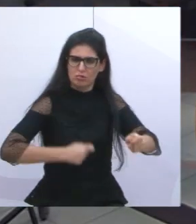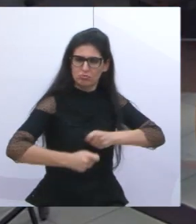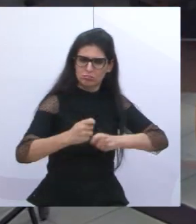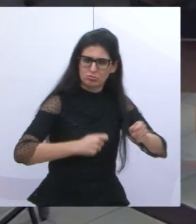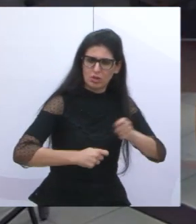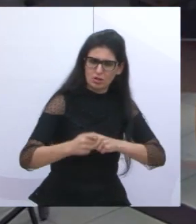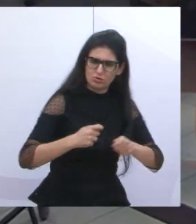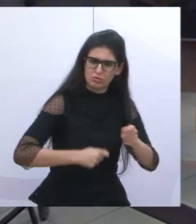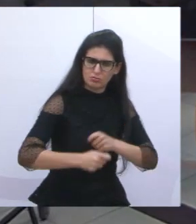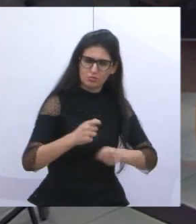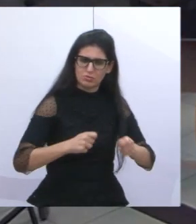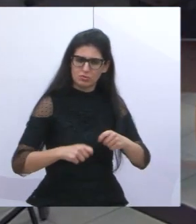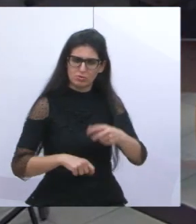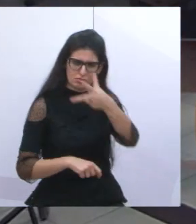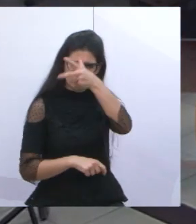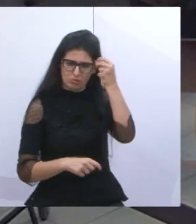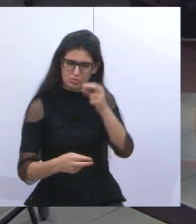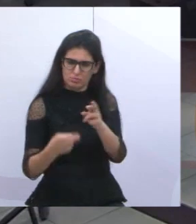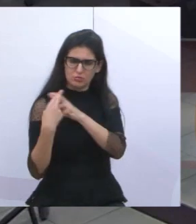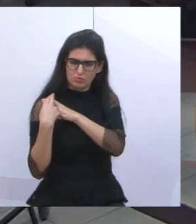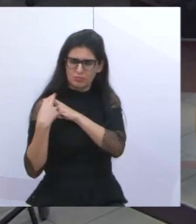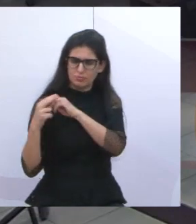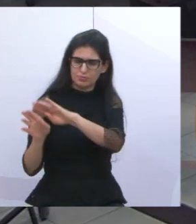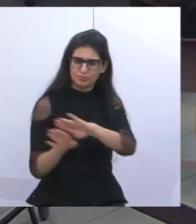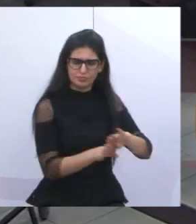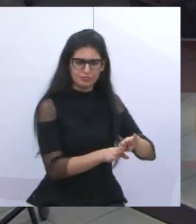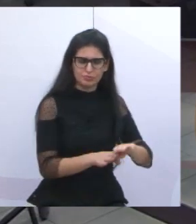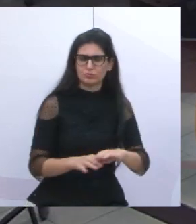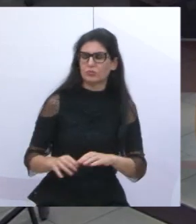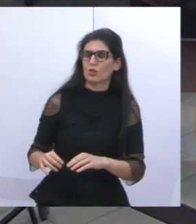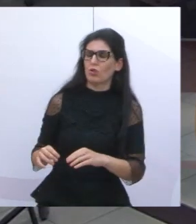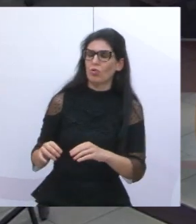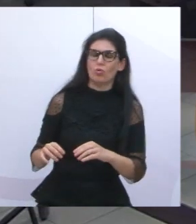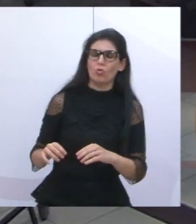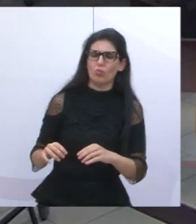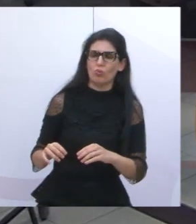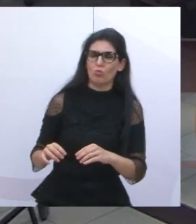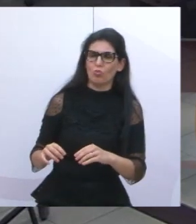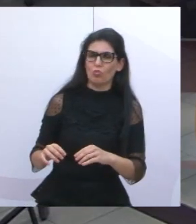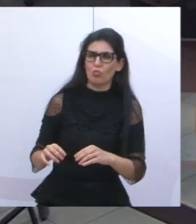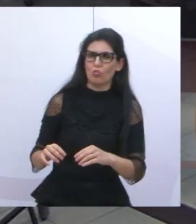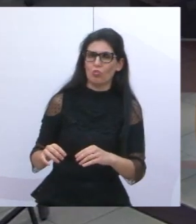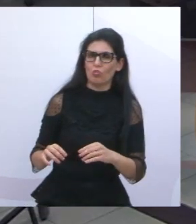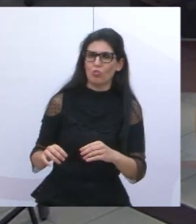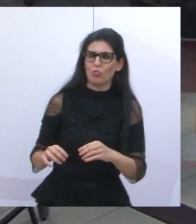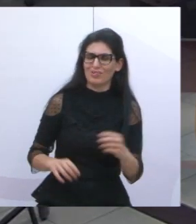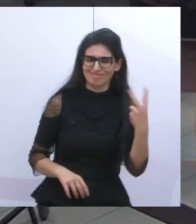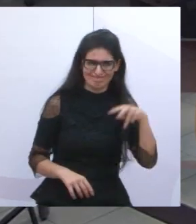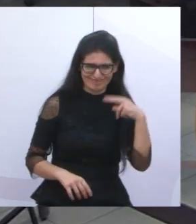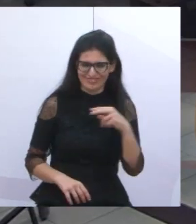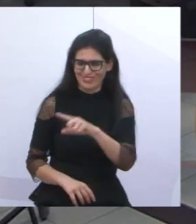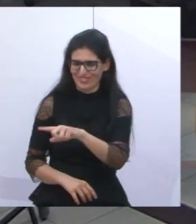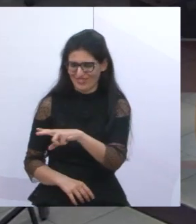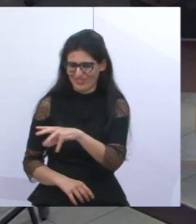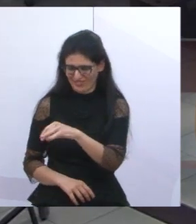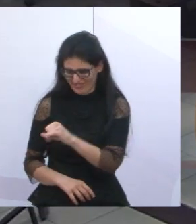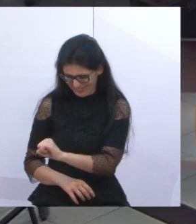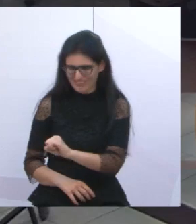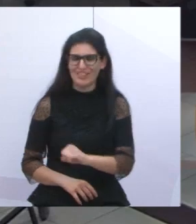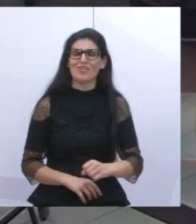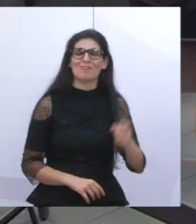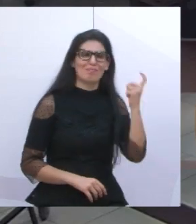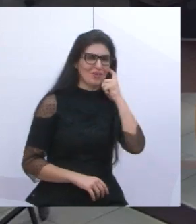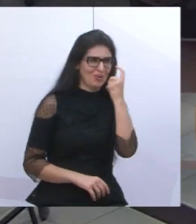Como vota o vereador Luiz Flávio? Só justificando o voto, senhor presidente, quero conversar com os moradores do Parque dos Príncipes, do Meia Lua,